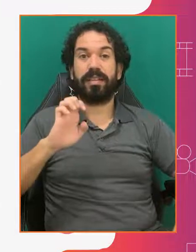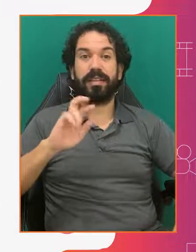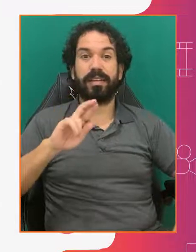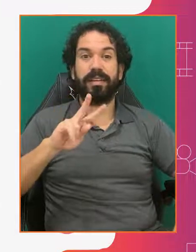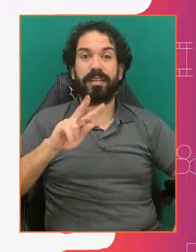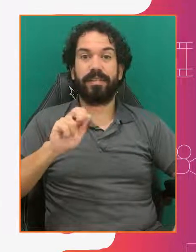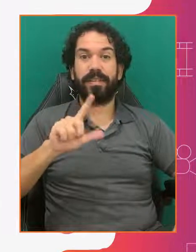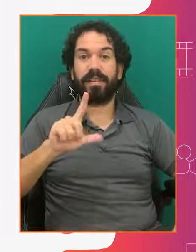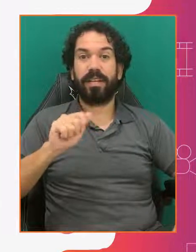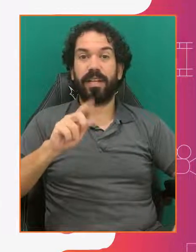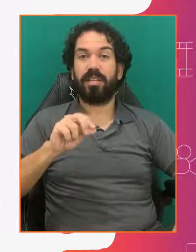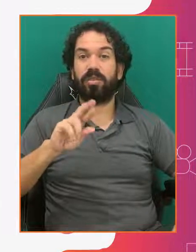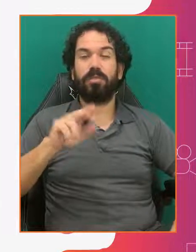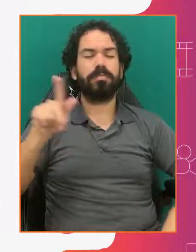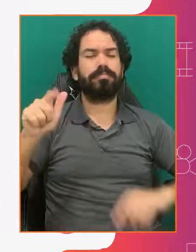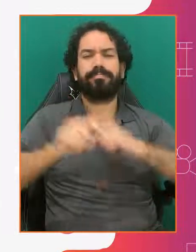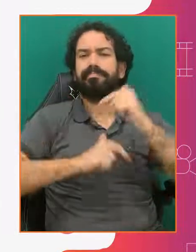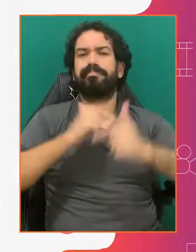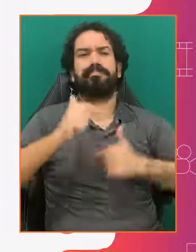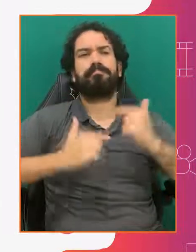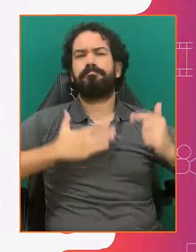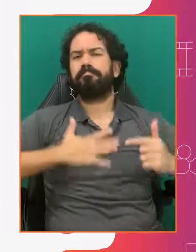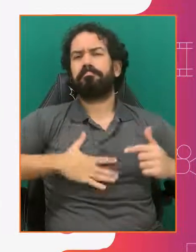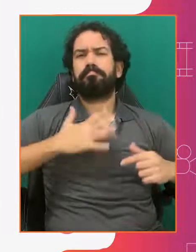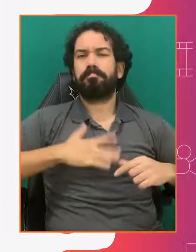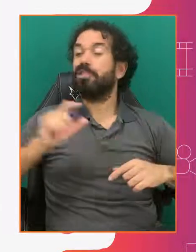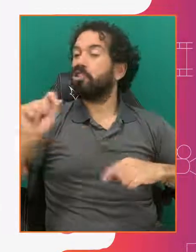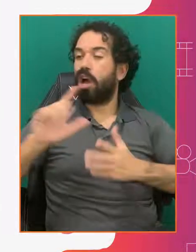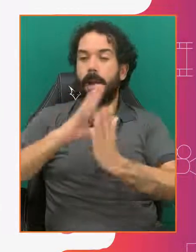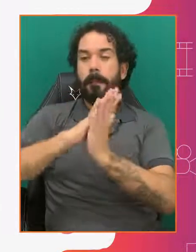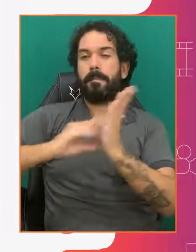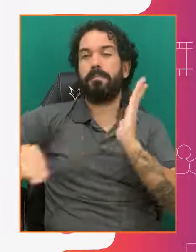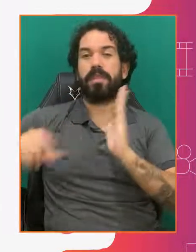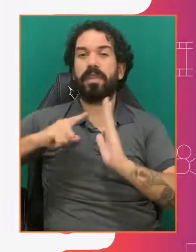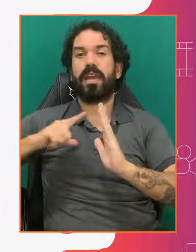pode fazer tranquilamente o seu trabalho seguindo esse padrão.